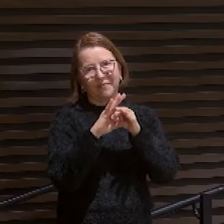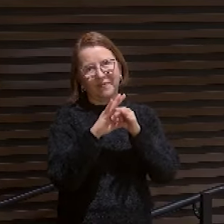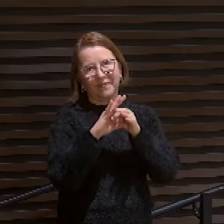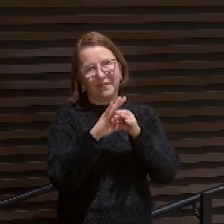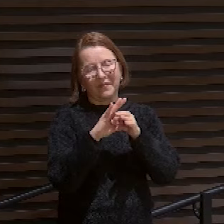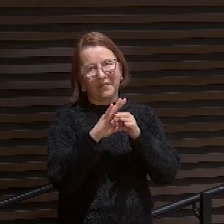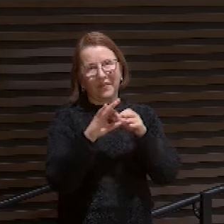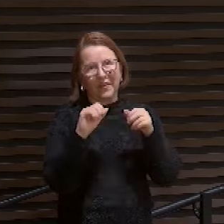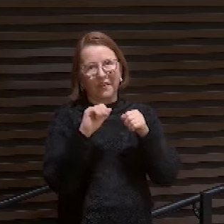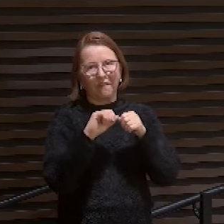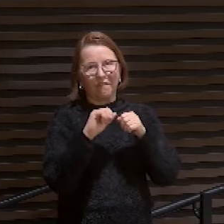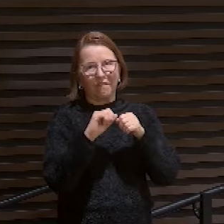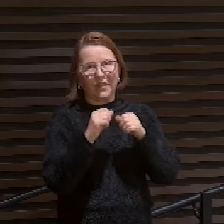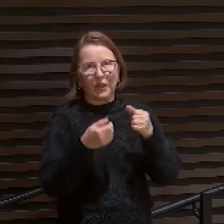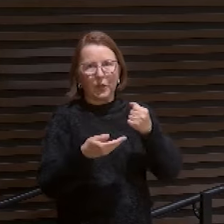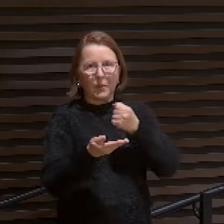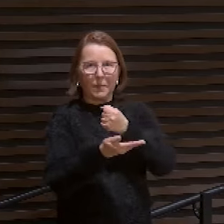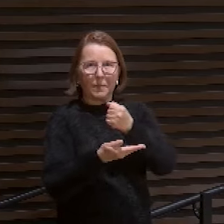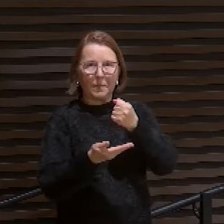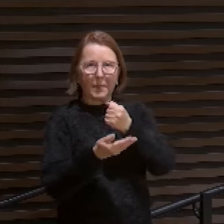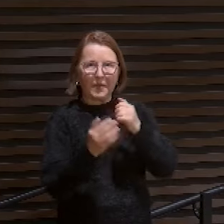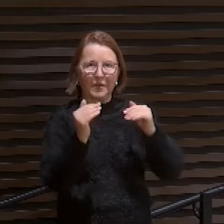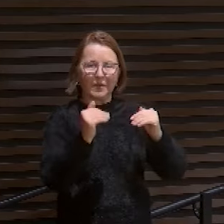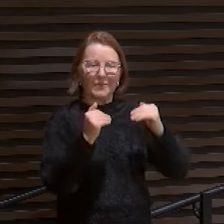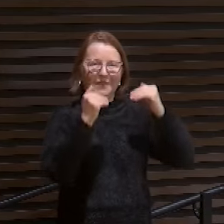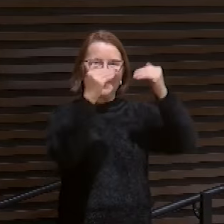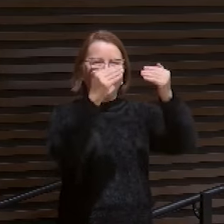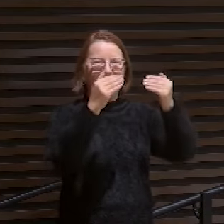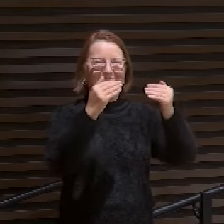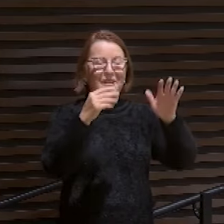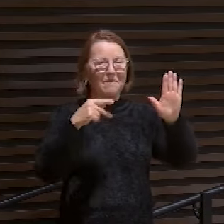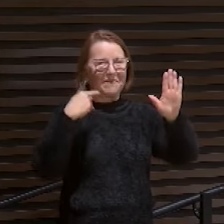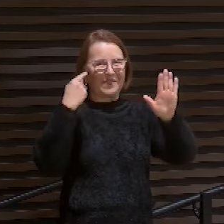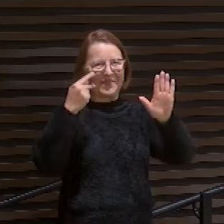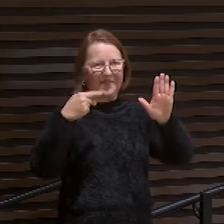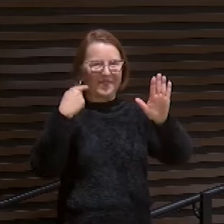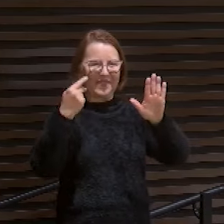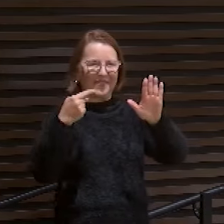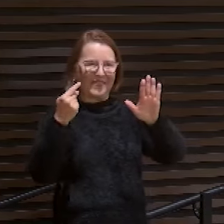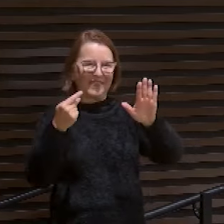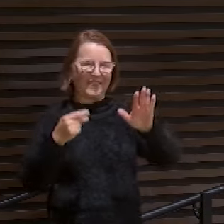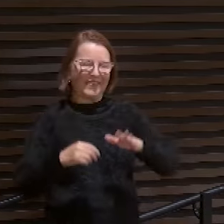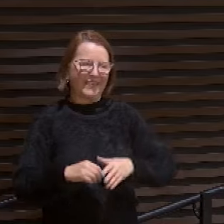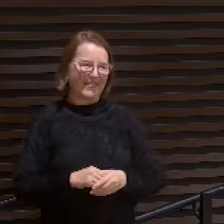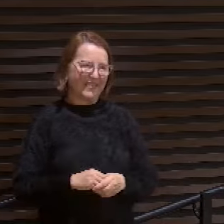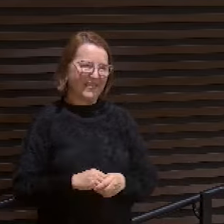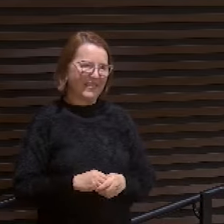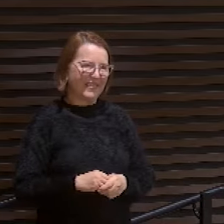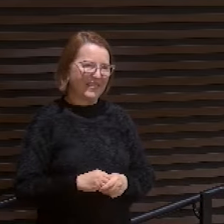instituída com base em superiores promessas.